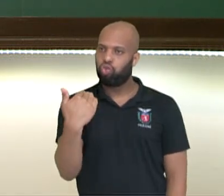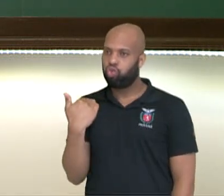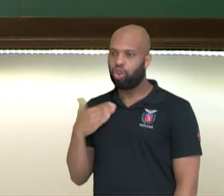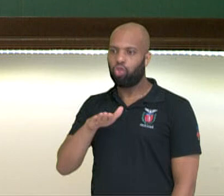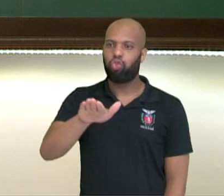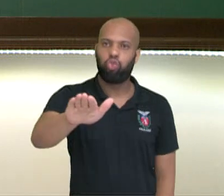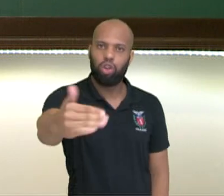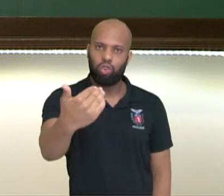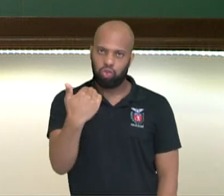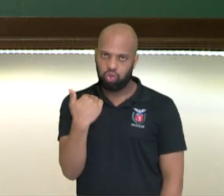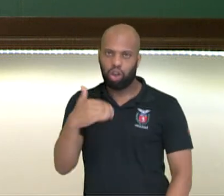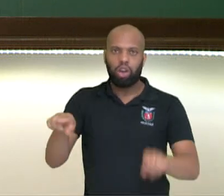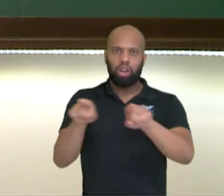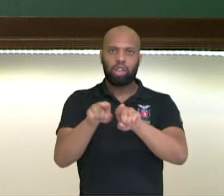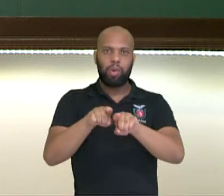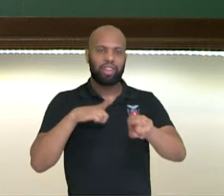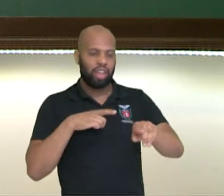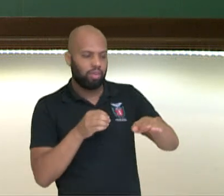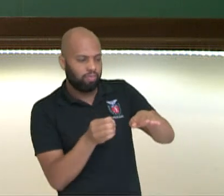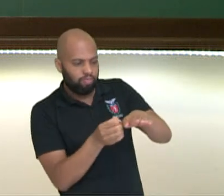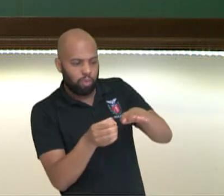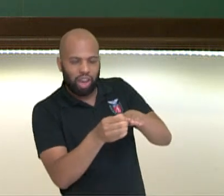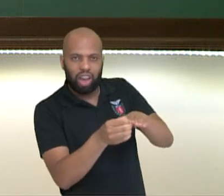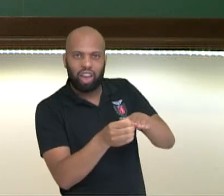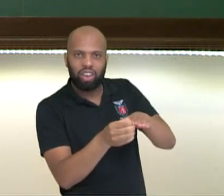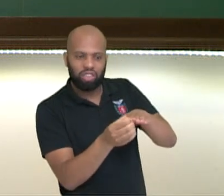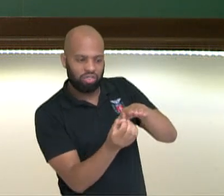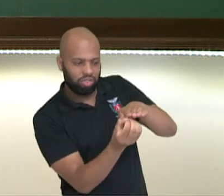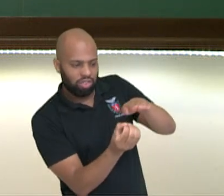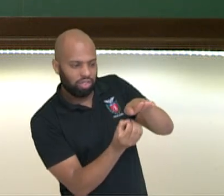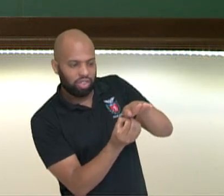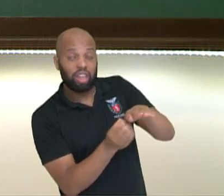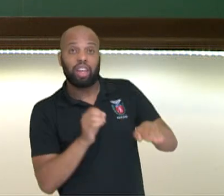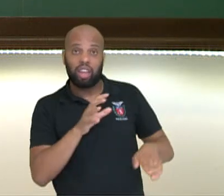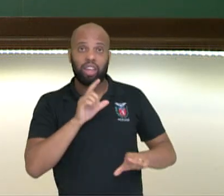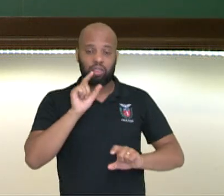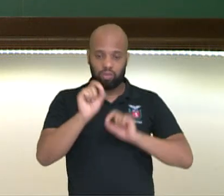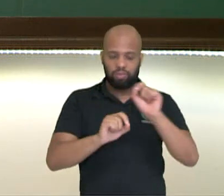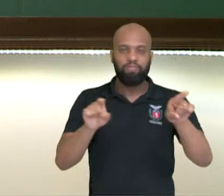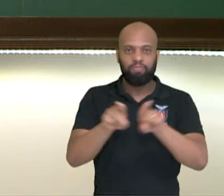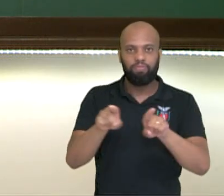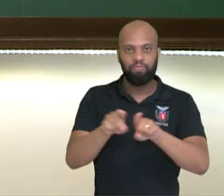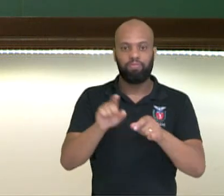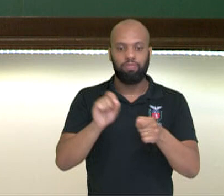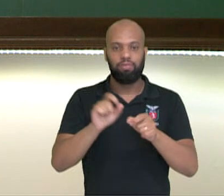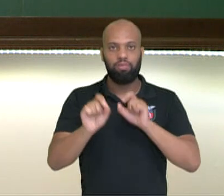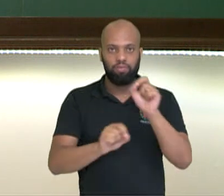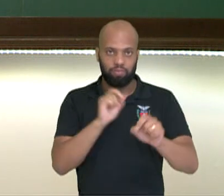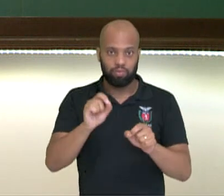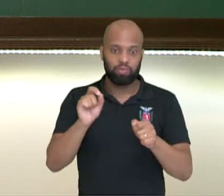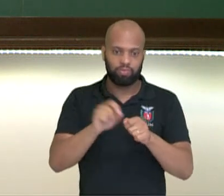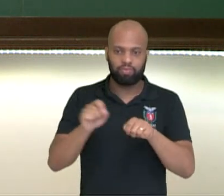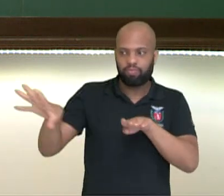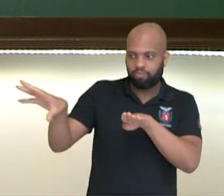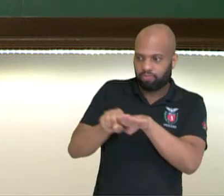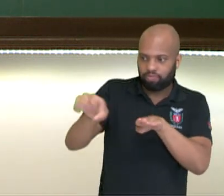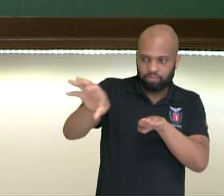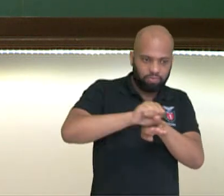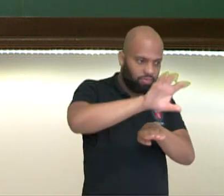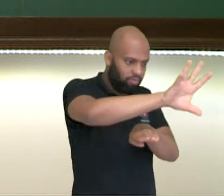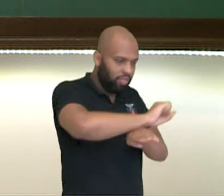de borracha ficam ali esfregando no solo, e esse atrito vai carregando o carro, né, eletricamente. Outro